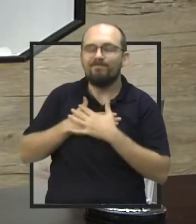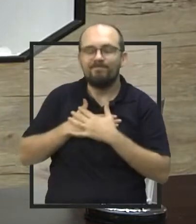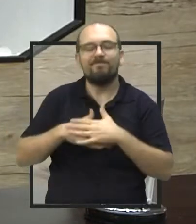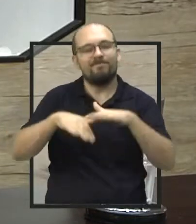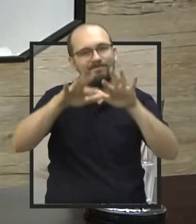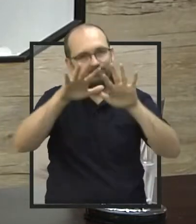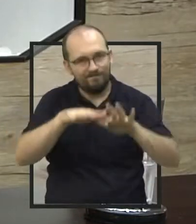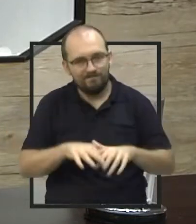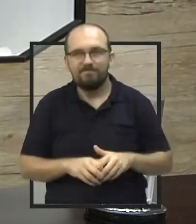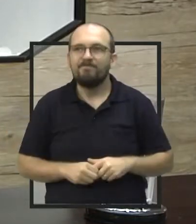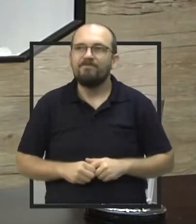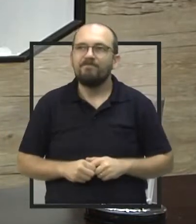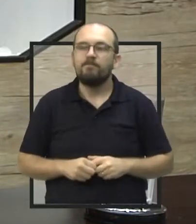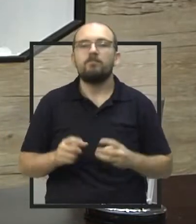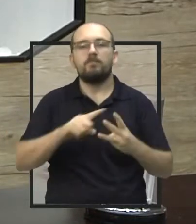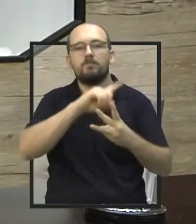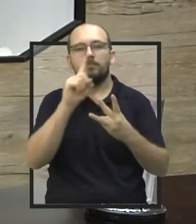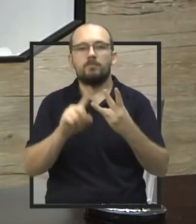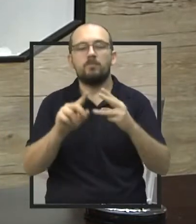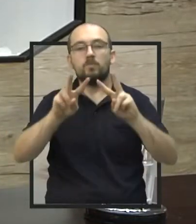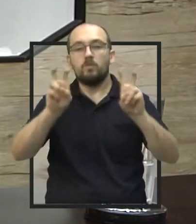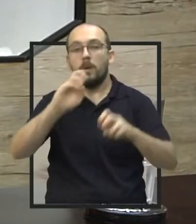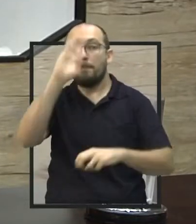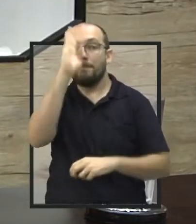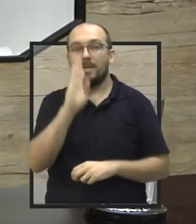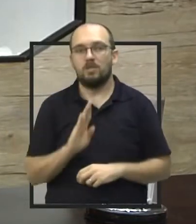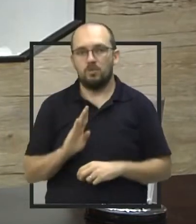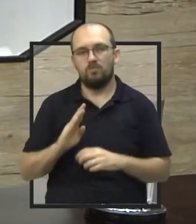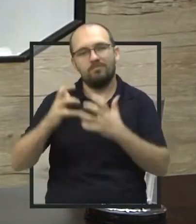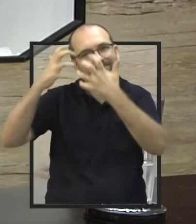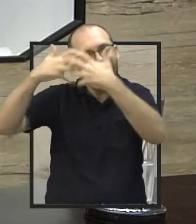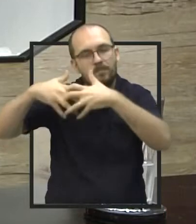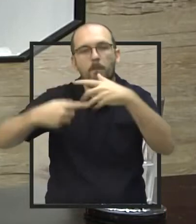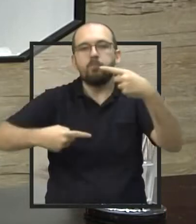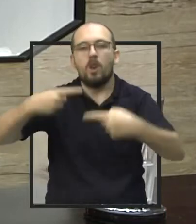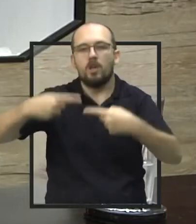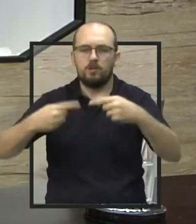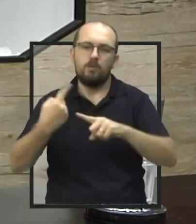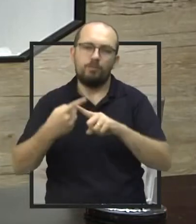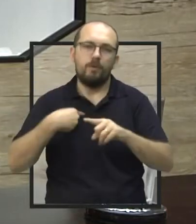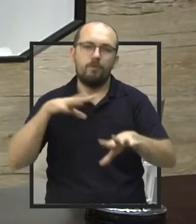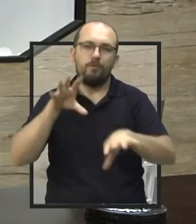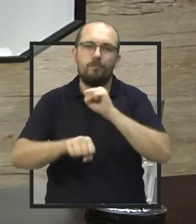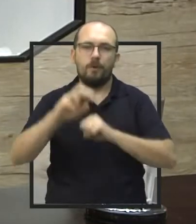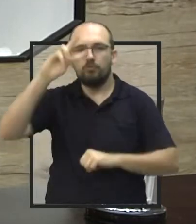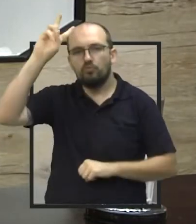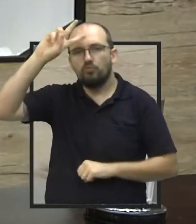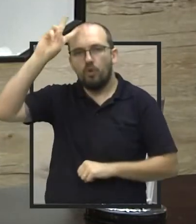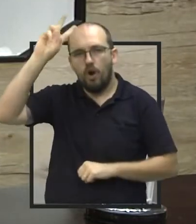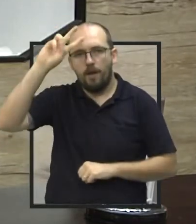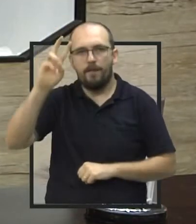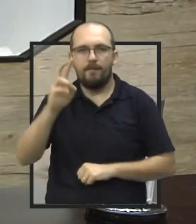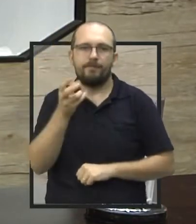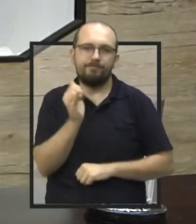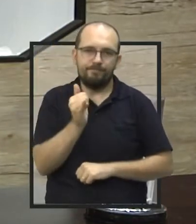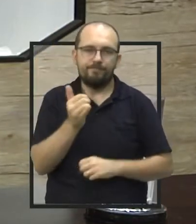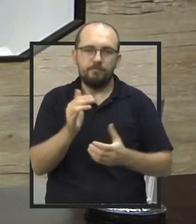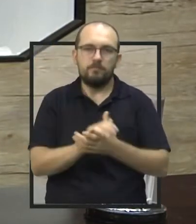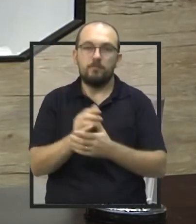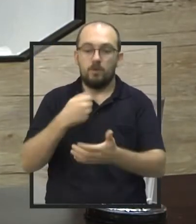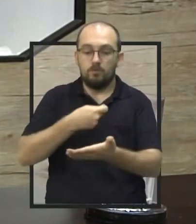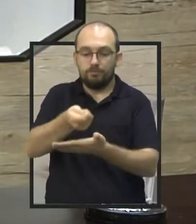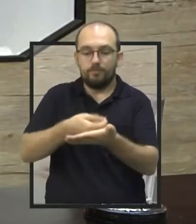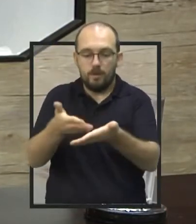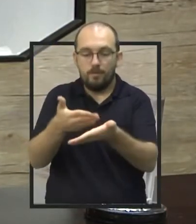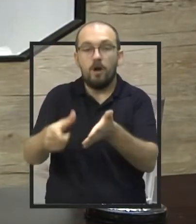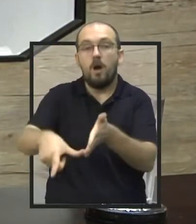importante, né? Tem outras temáticas que eu adorei escrever sobre a minha infância. Eu escrevi, não gosto de falar muito da minha infância, não